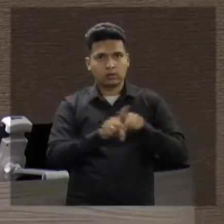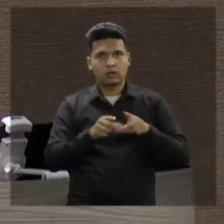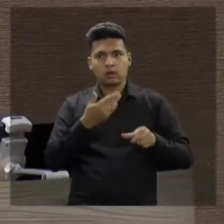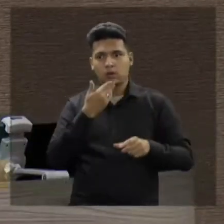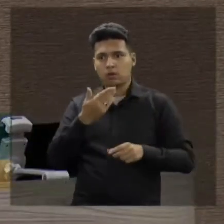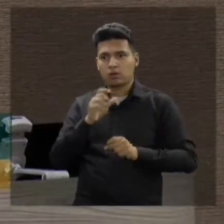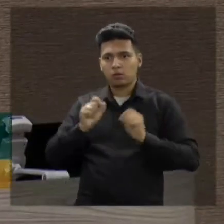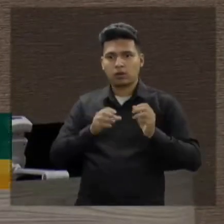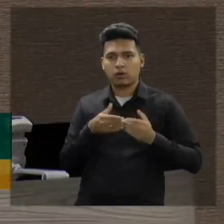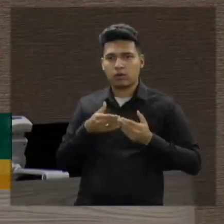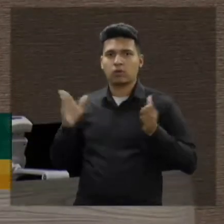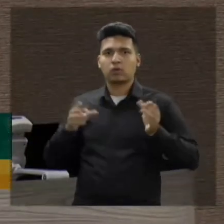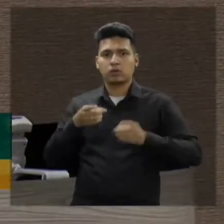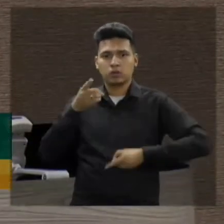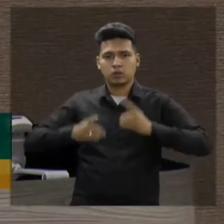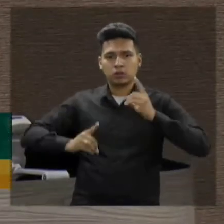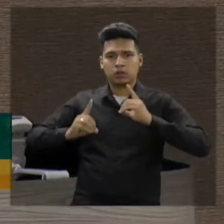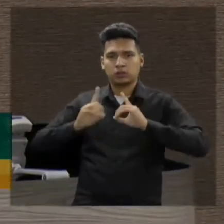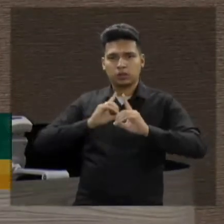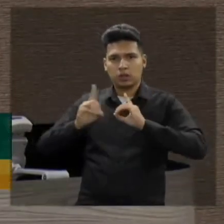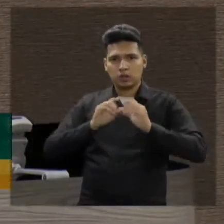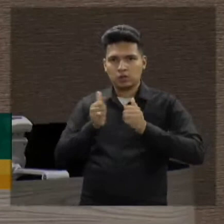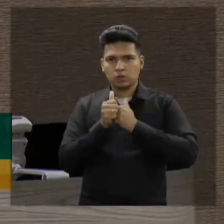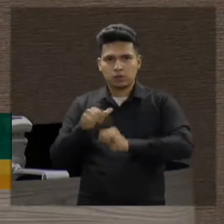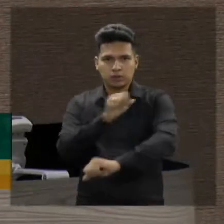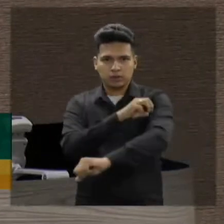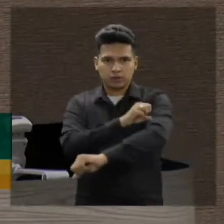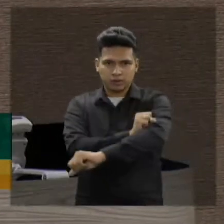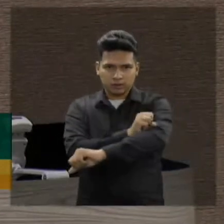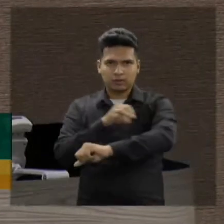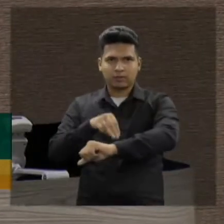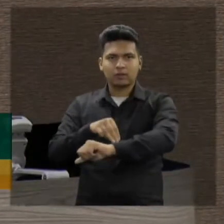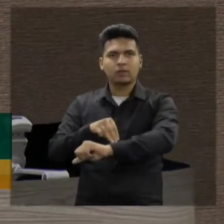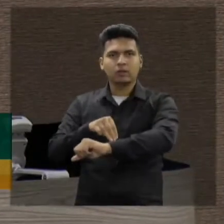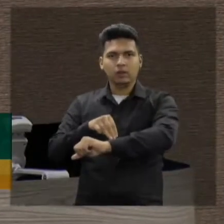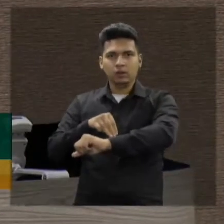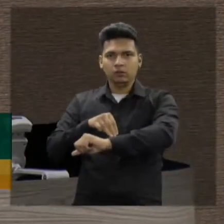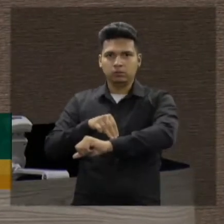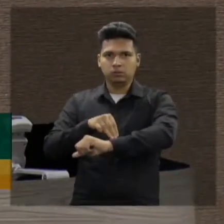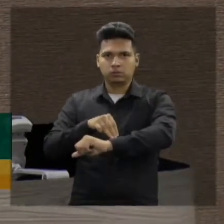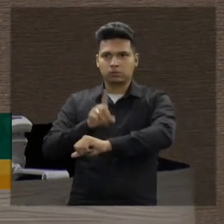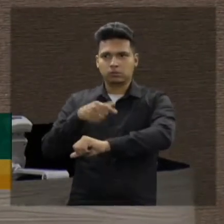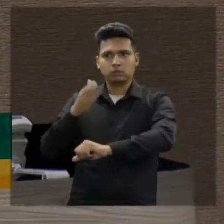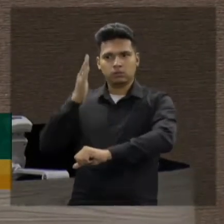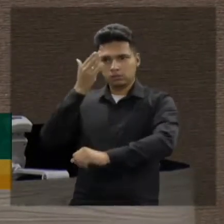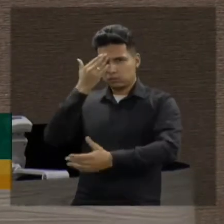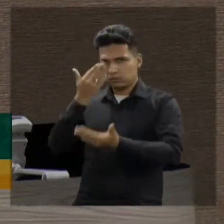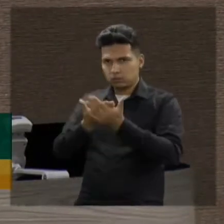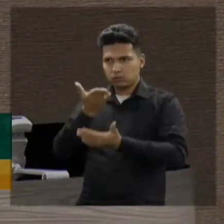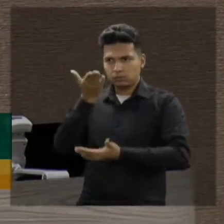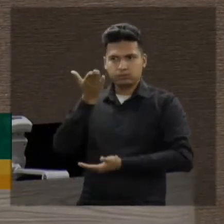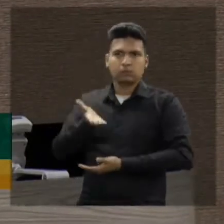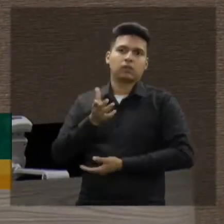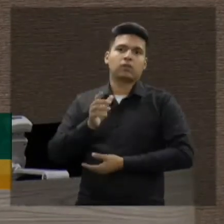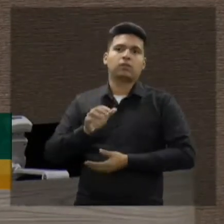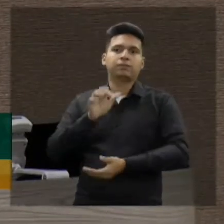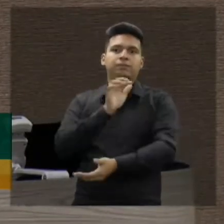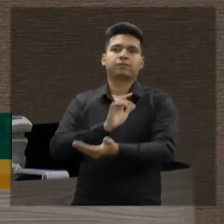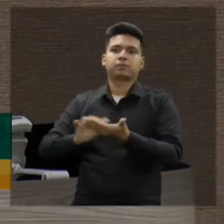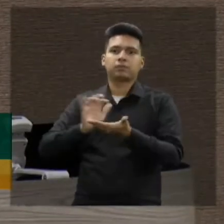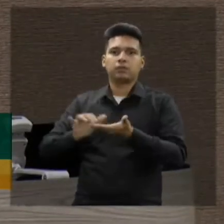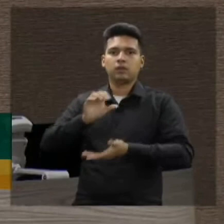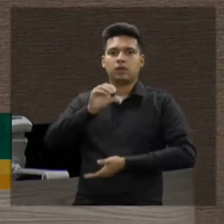diálogo junto com a ced Secretaria Municipal de Educação que eu tenho certeza que a secretária